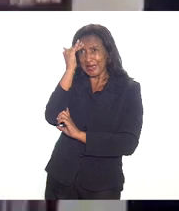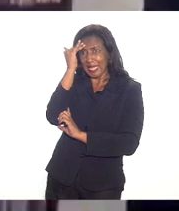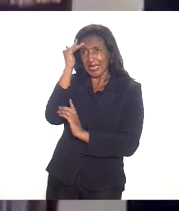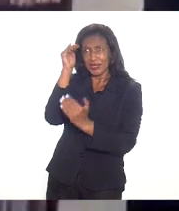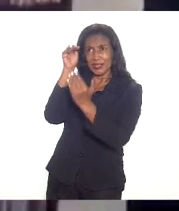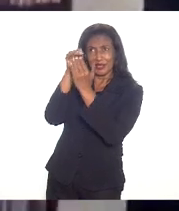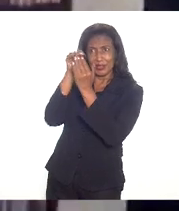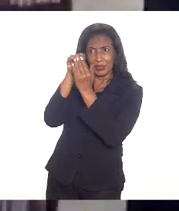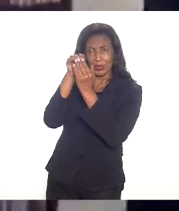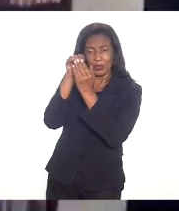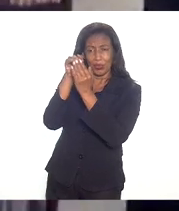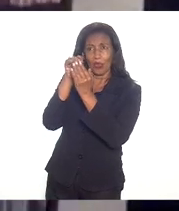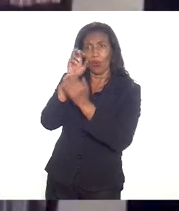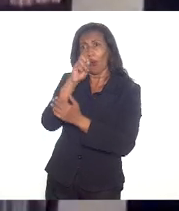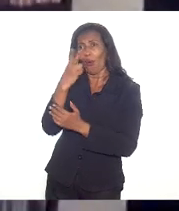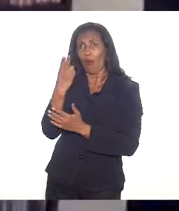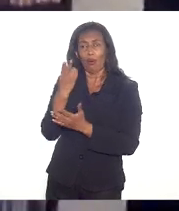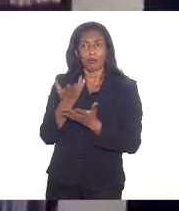Concordo plenamente.